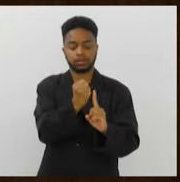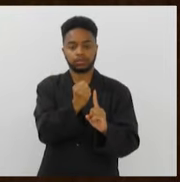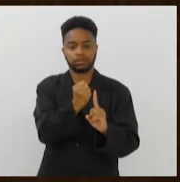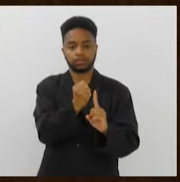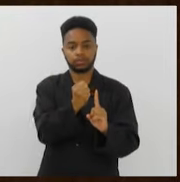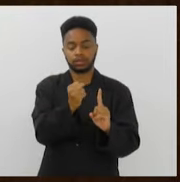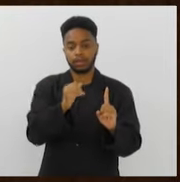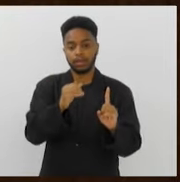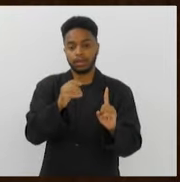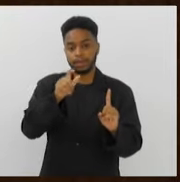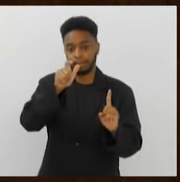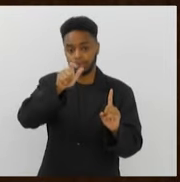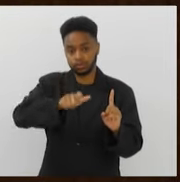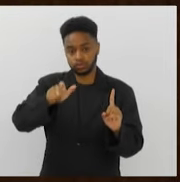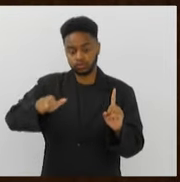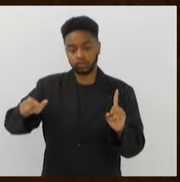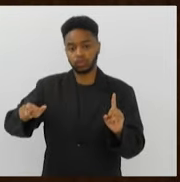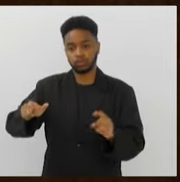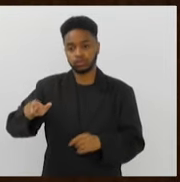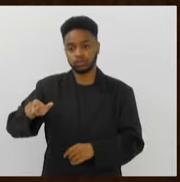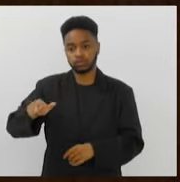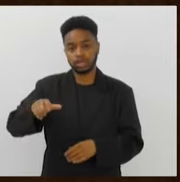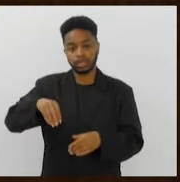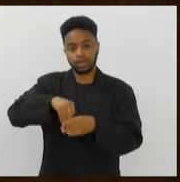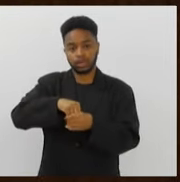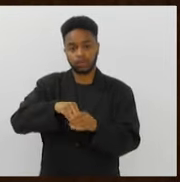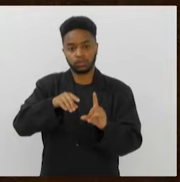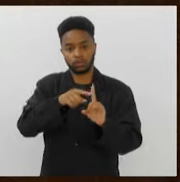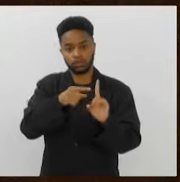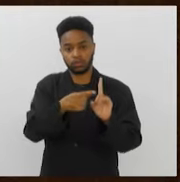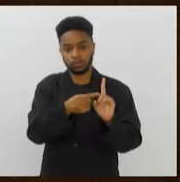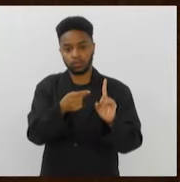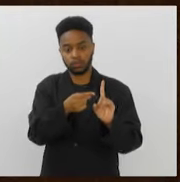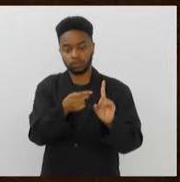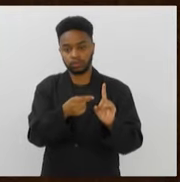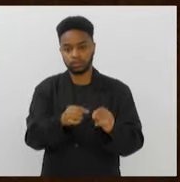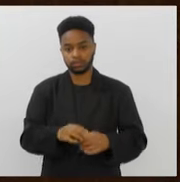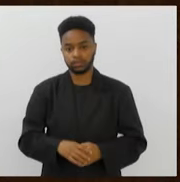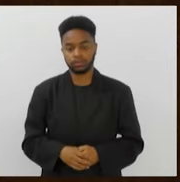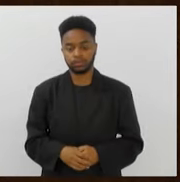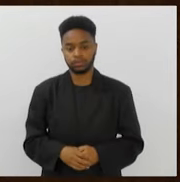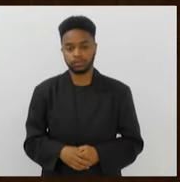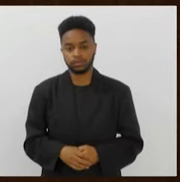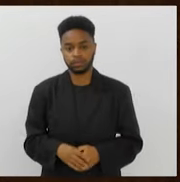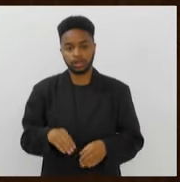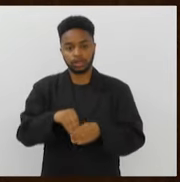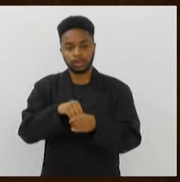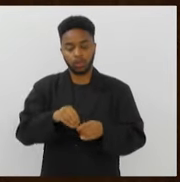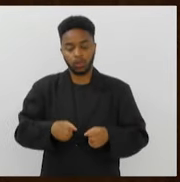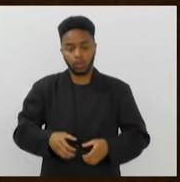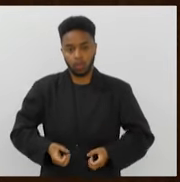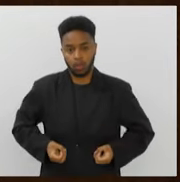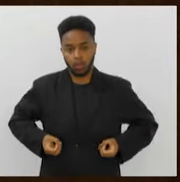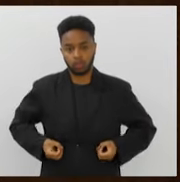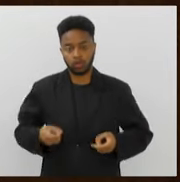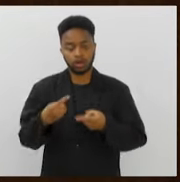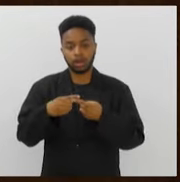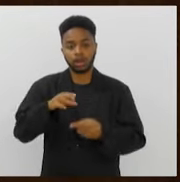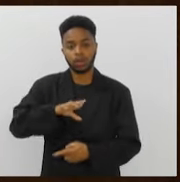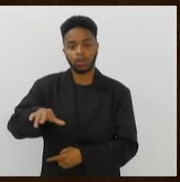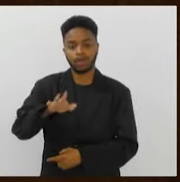pessoas que estão dentro do útero. não são